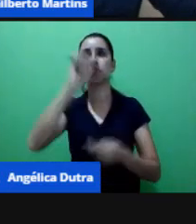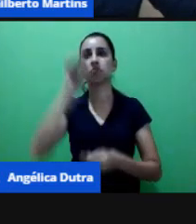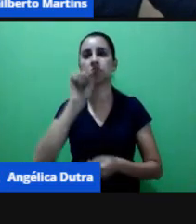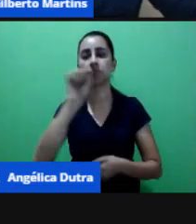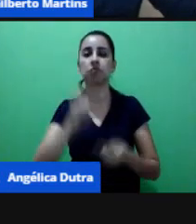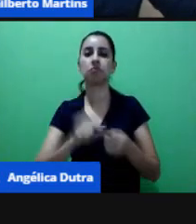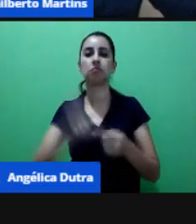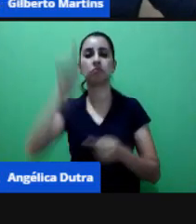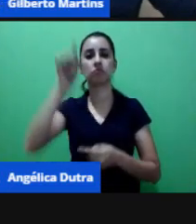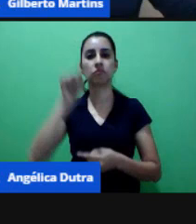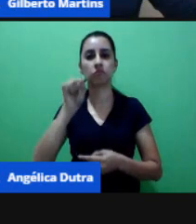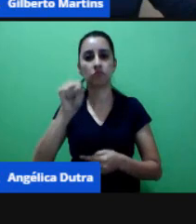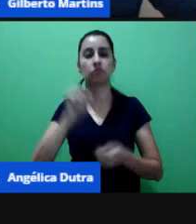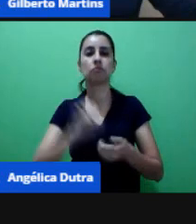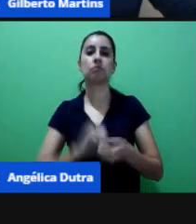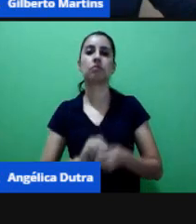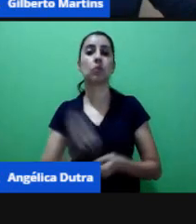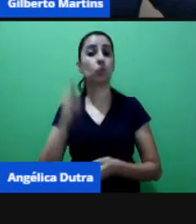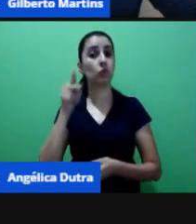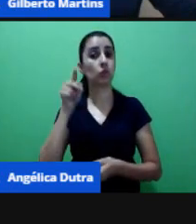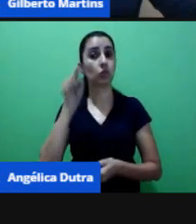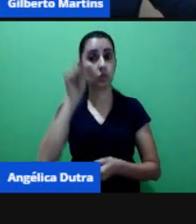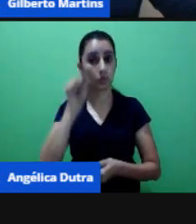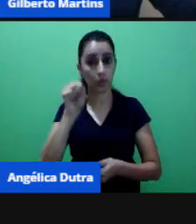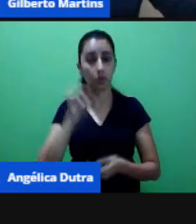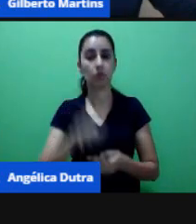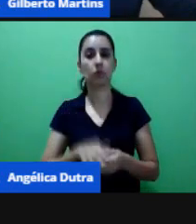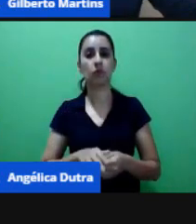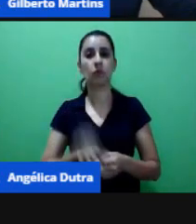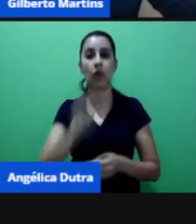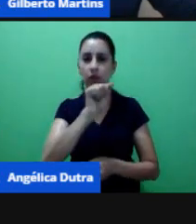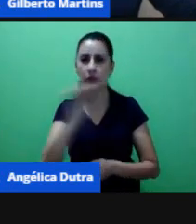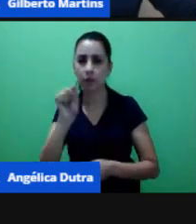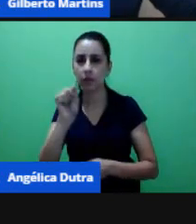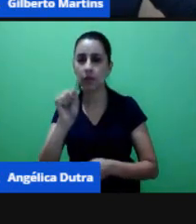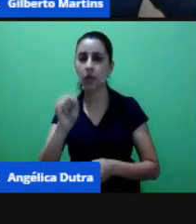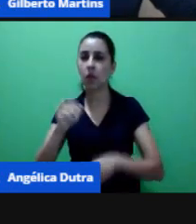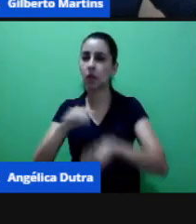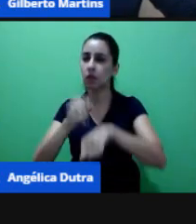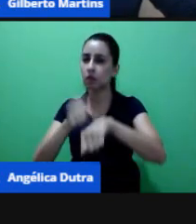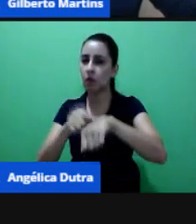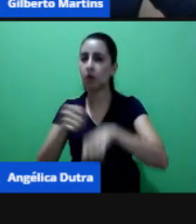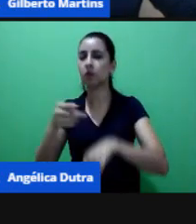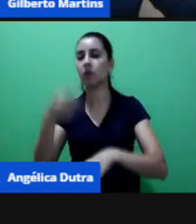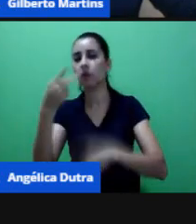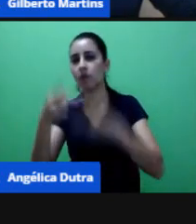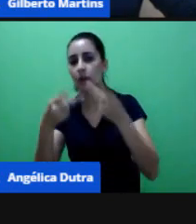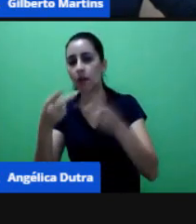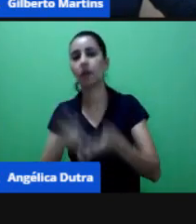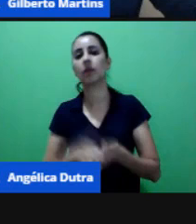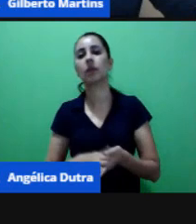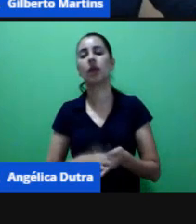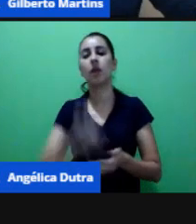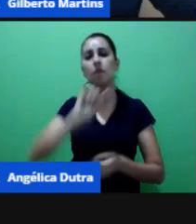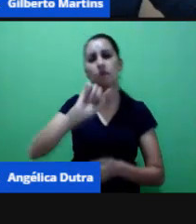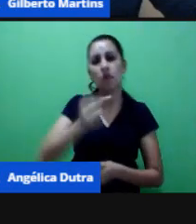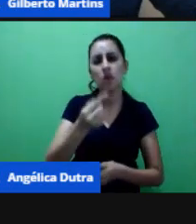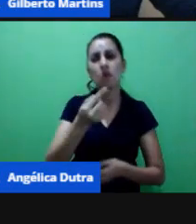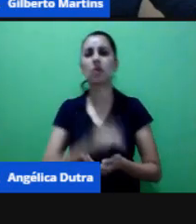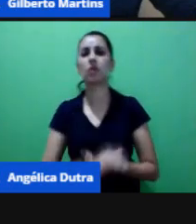ponto de exclamação, 2 pontos, travessão em diálogos, em discurso direto, vírgulas